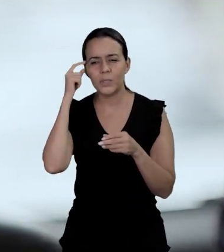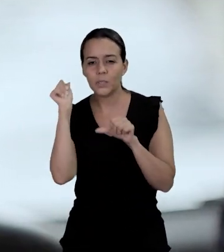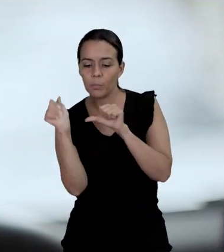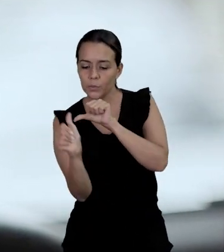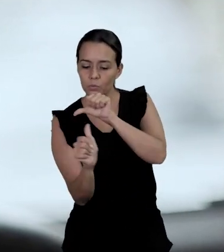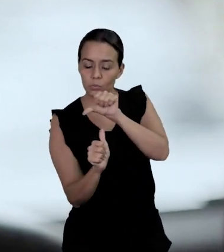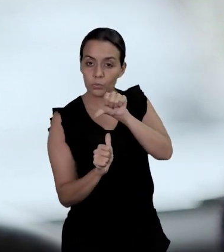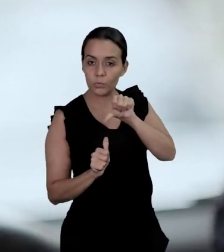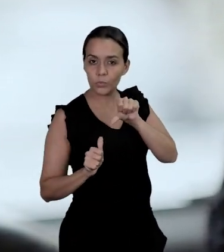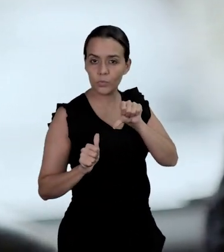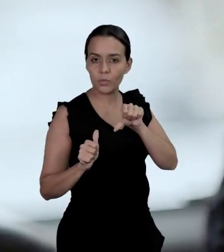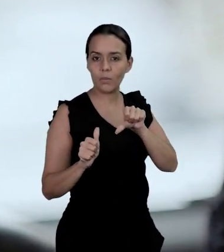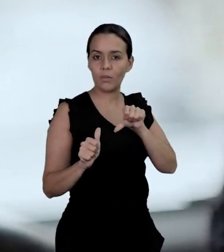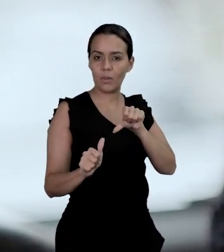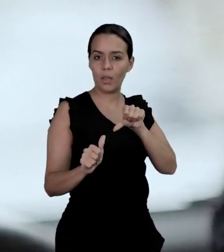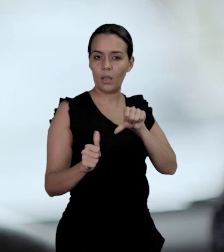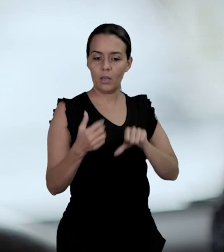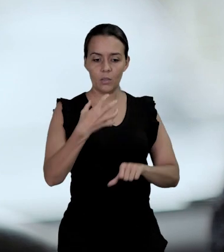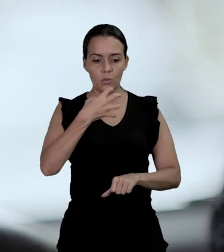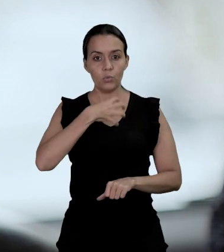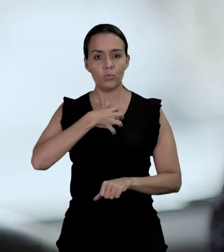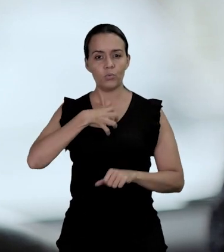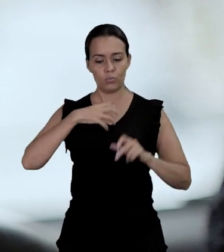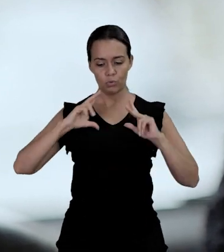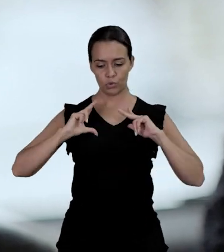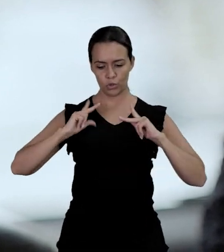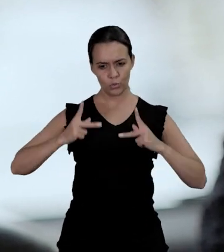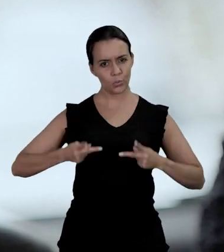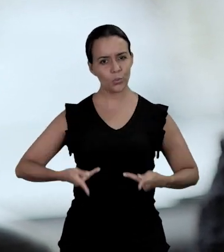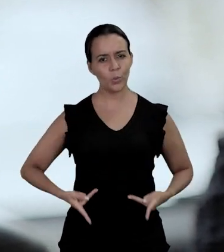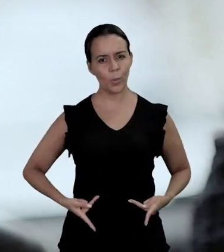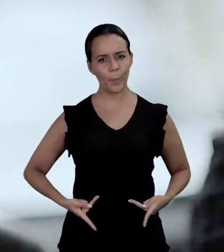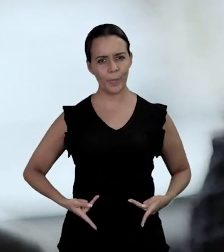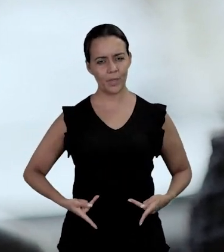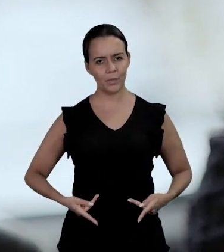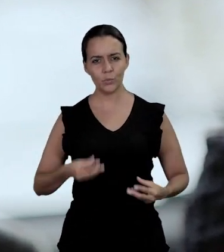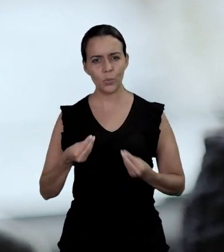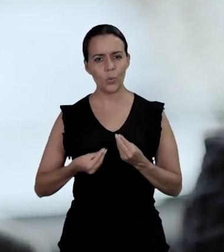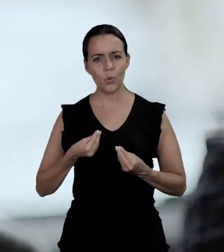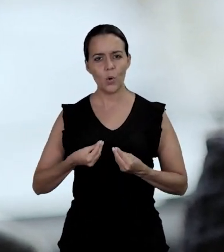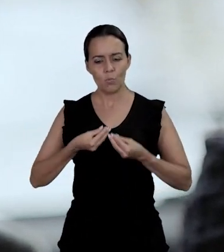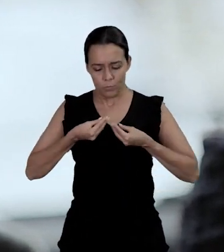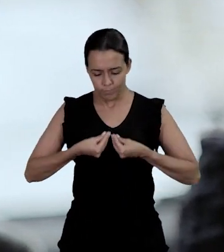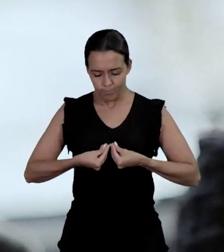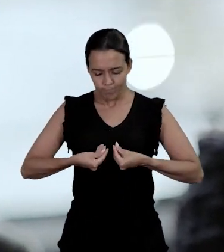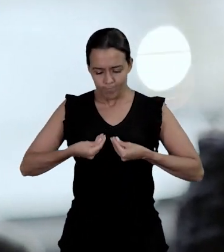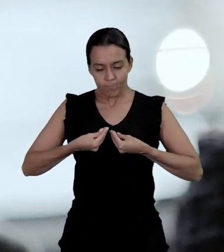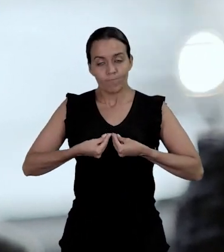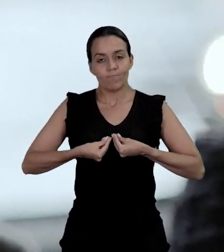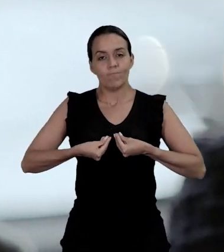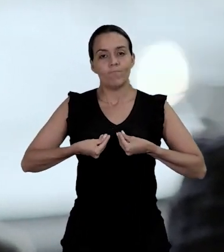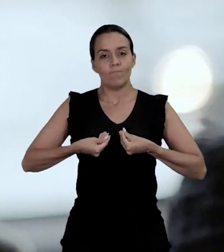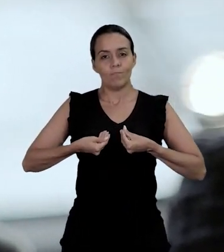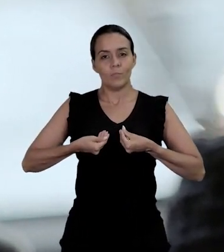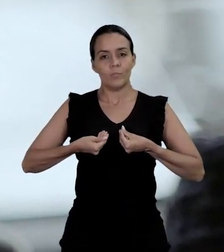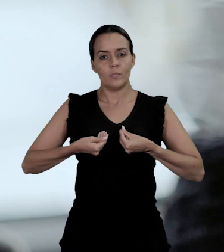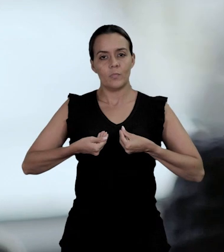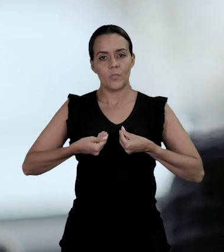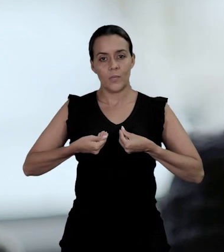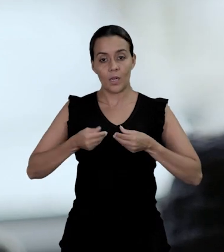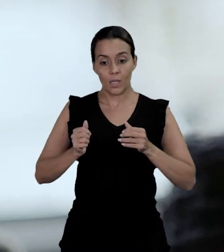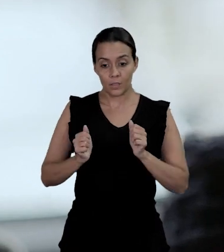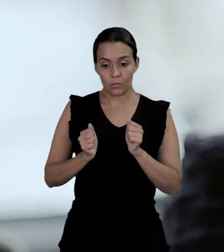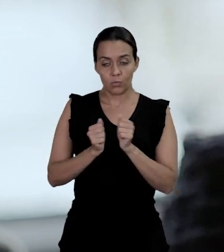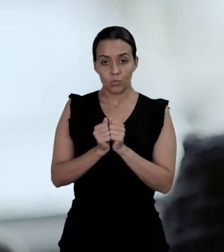essas fronteiras pode dissolver a própria ideia de uma natureza humana. Porque a